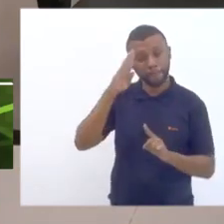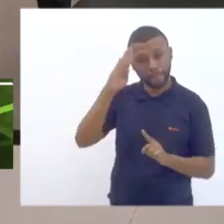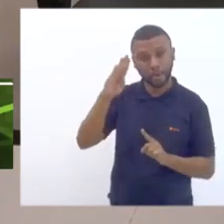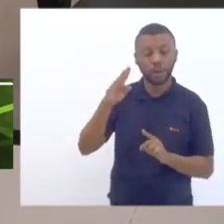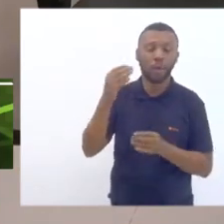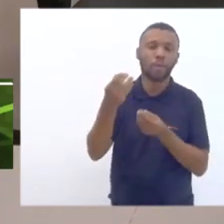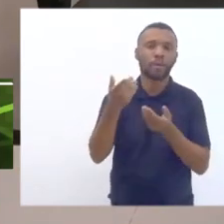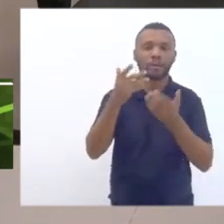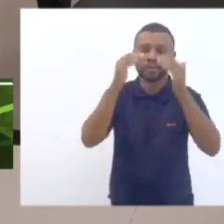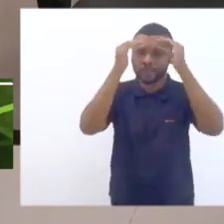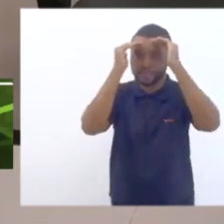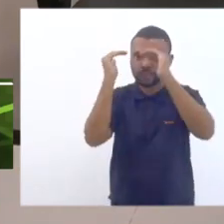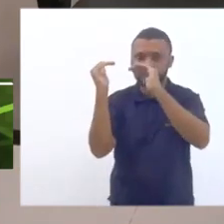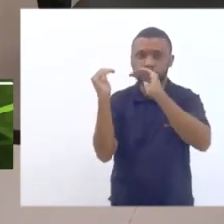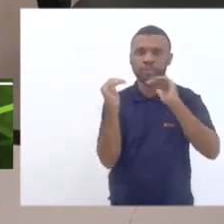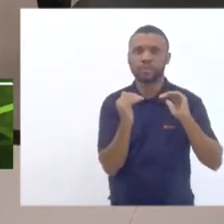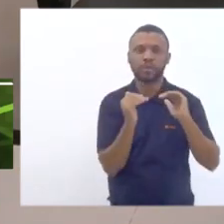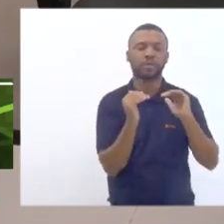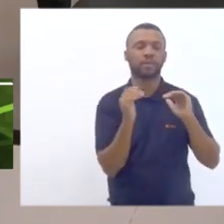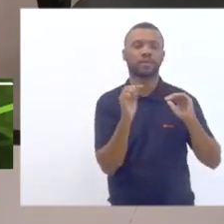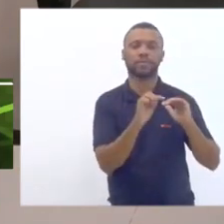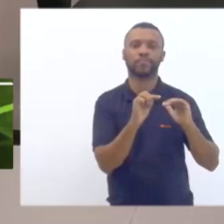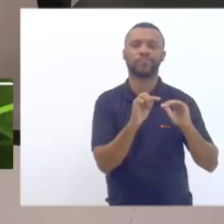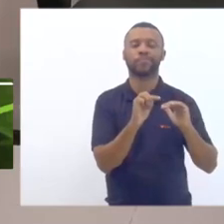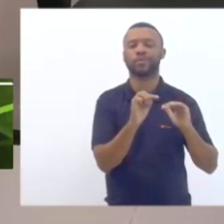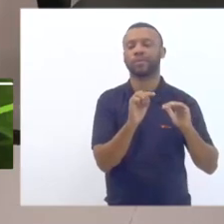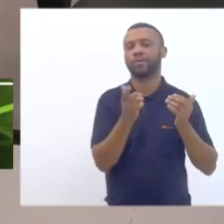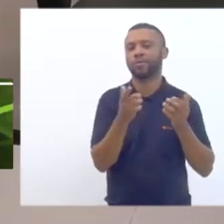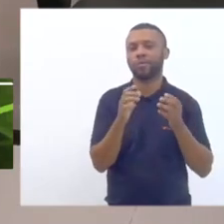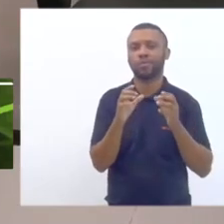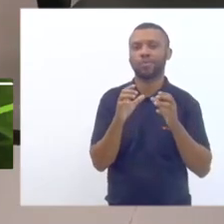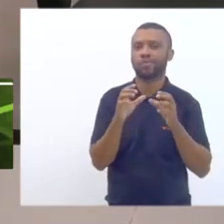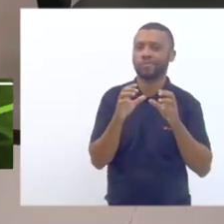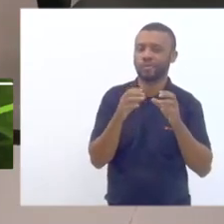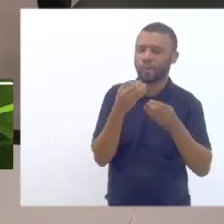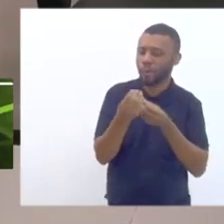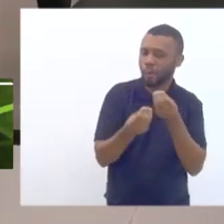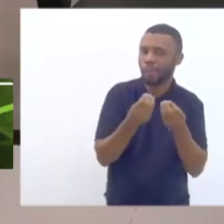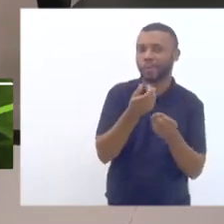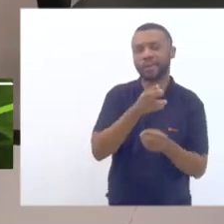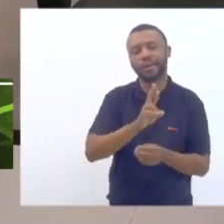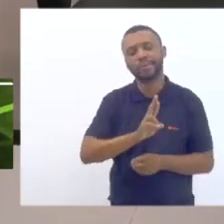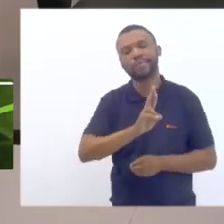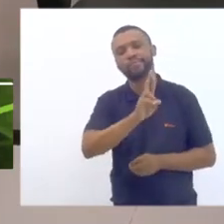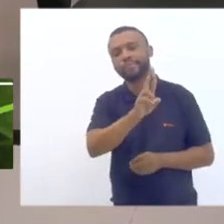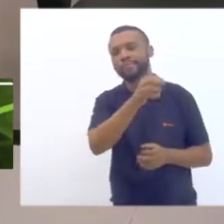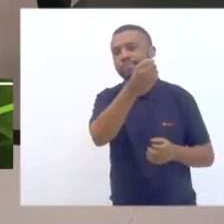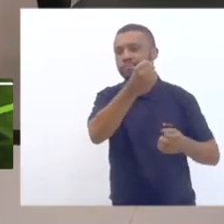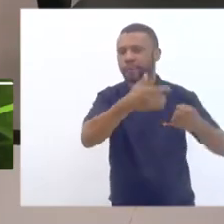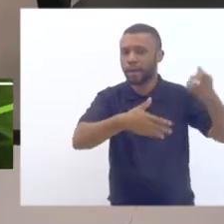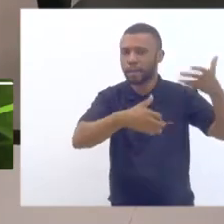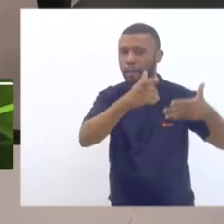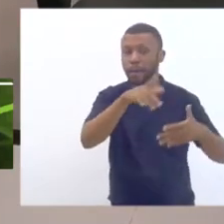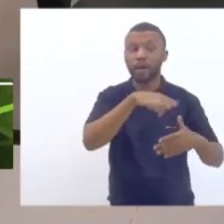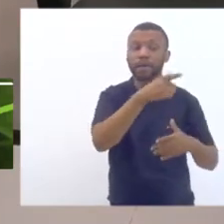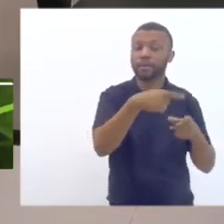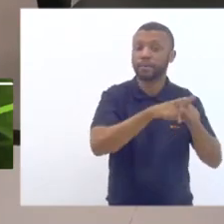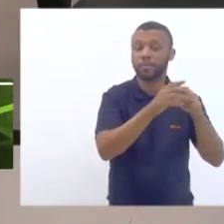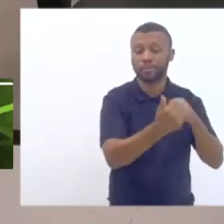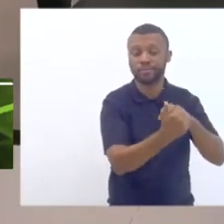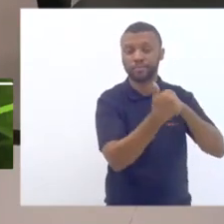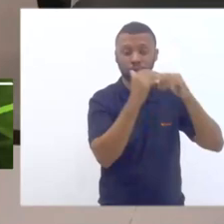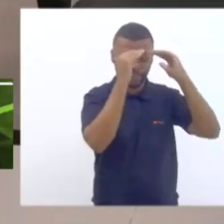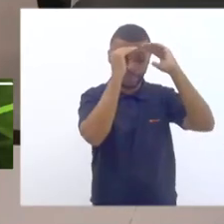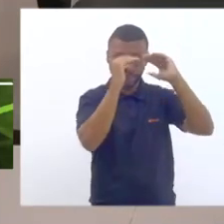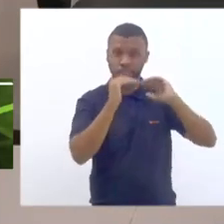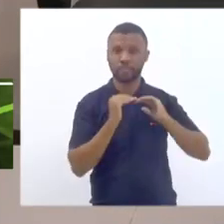forma respeitosa, não só como se conduz em relação à minha pessoa, mas a todo